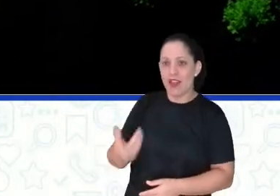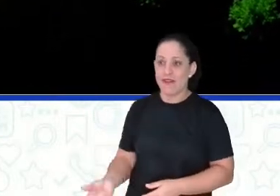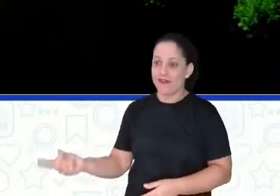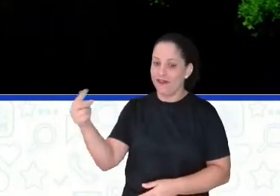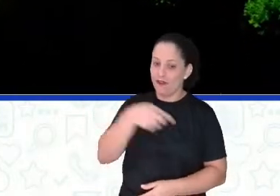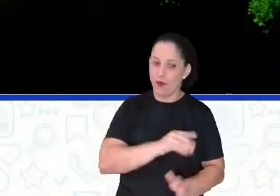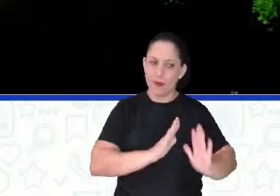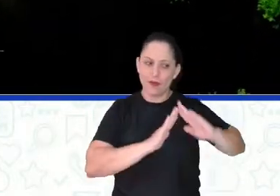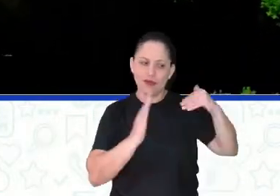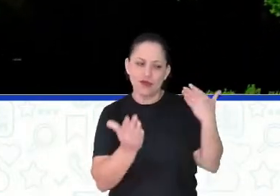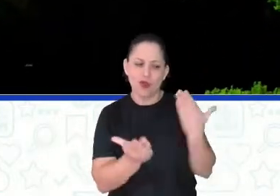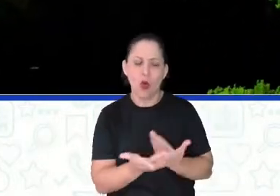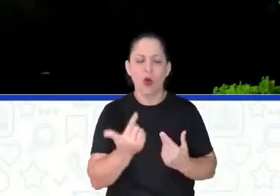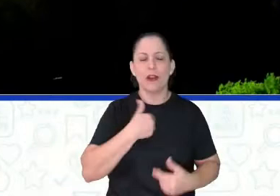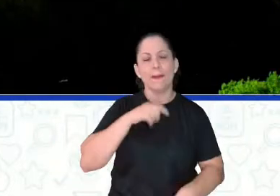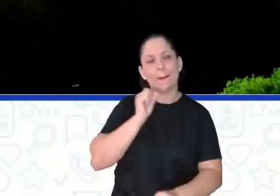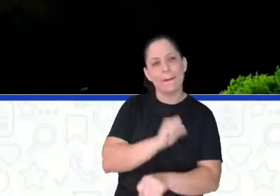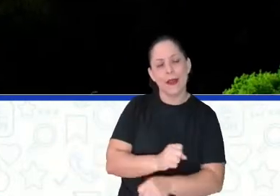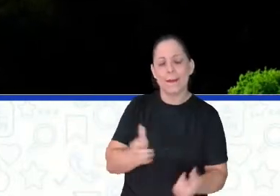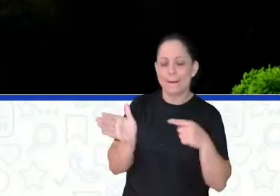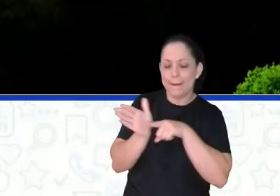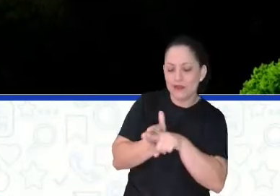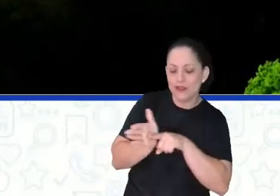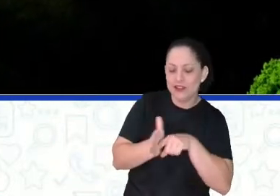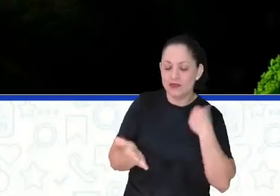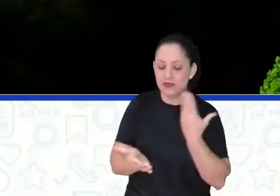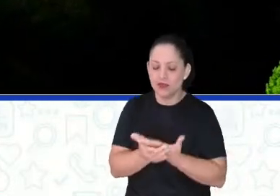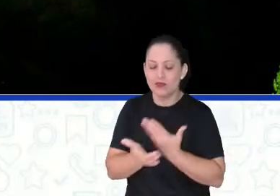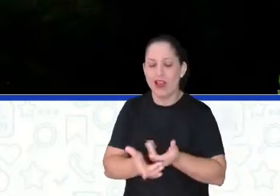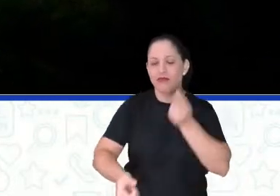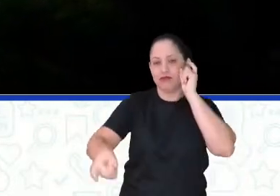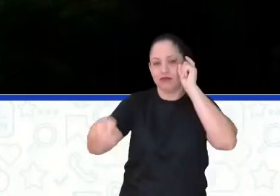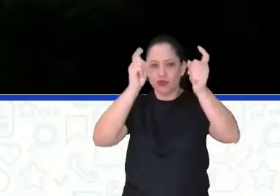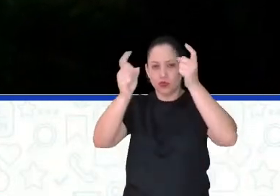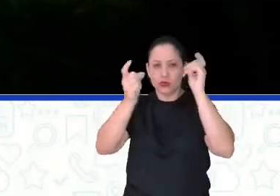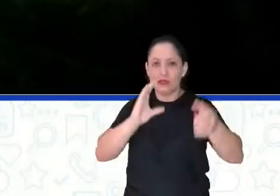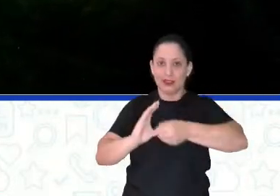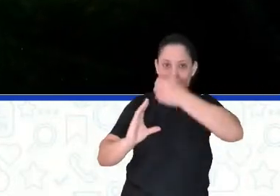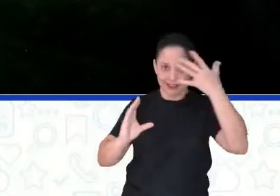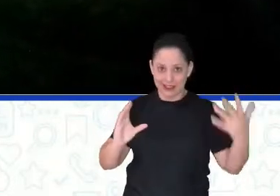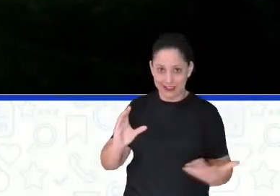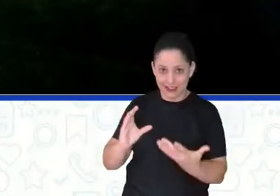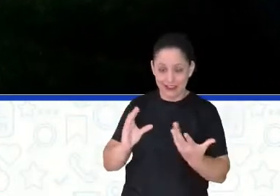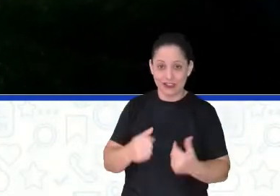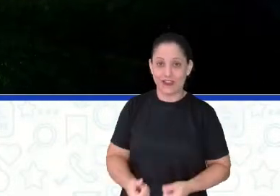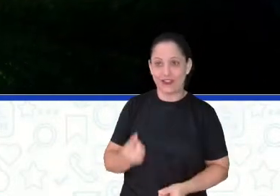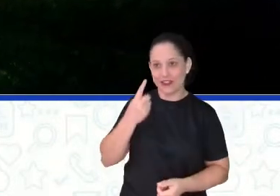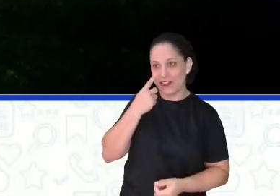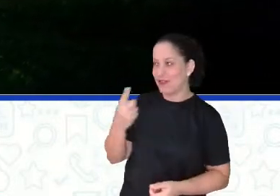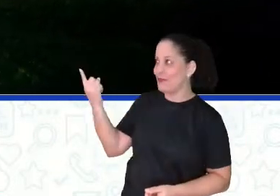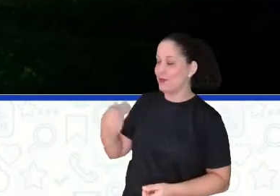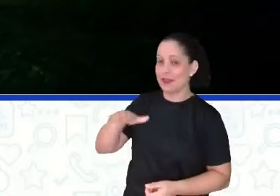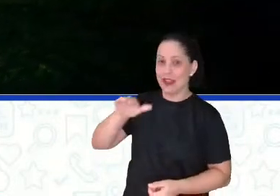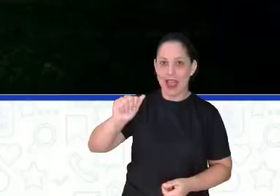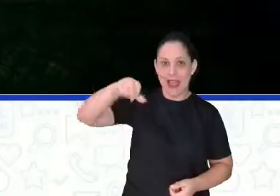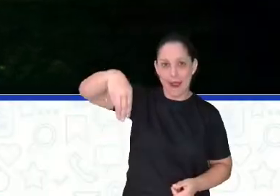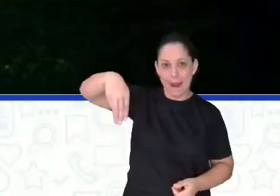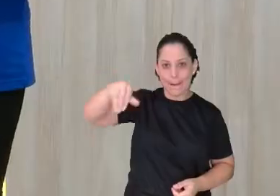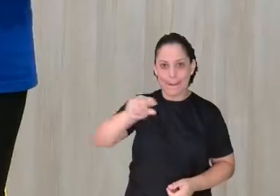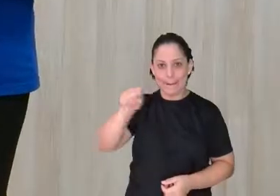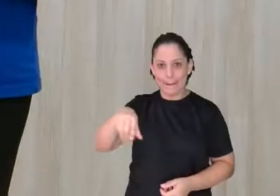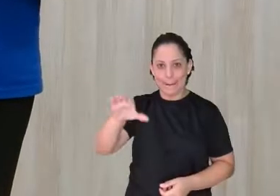escola, a gente para fazer pesquisa, para discutir as características. Então, aqui, a Amazônia